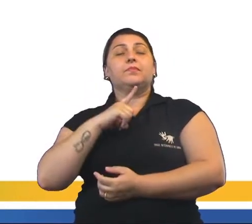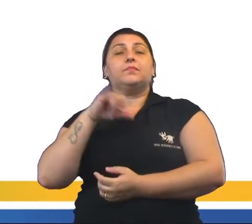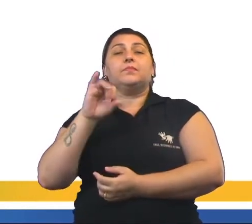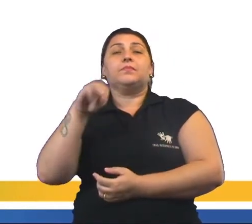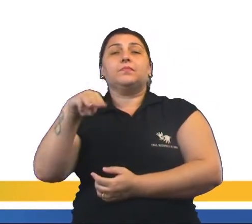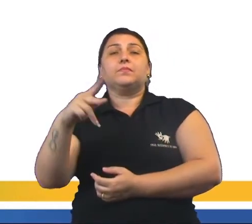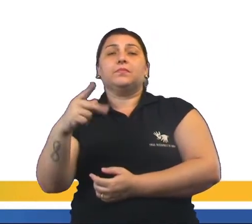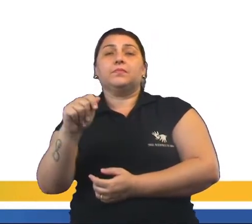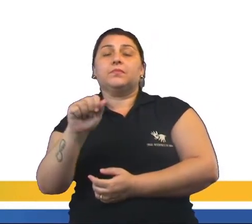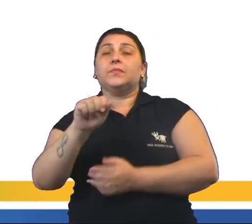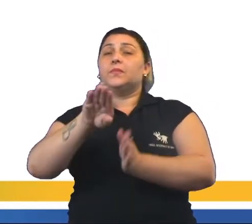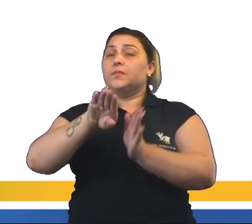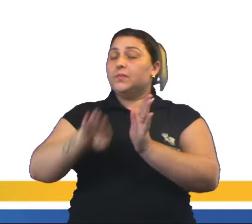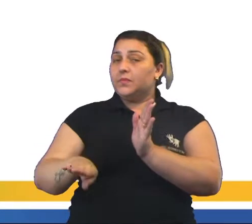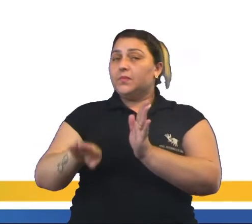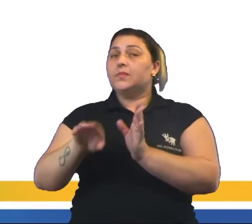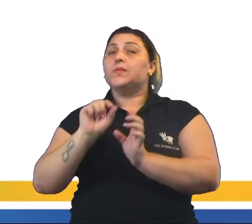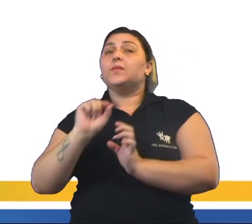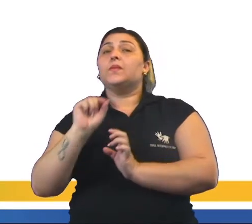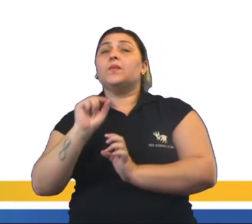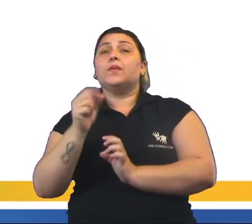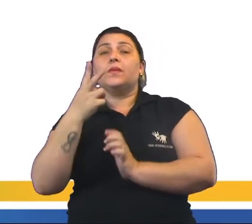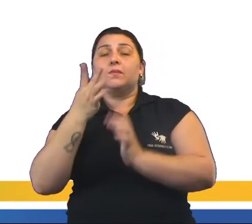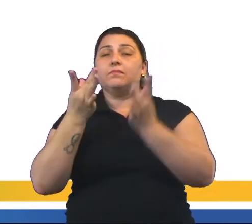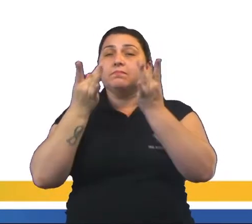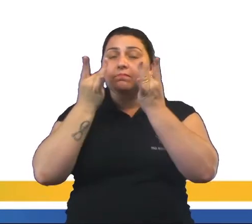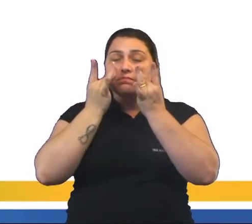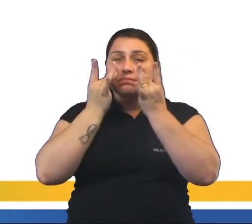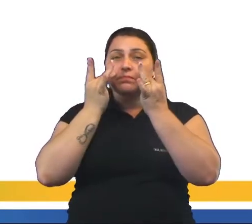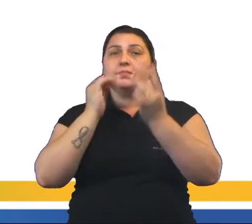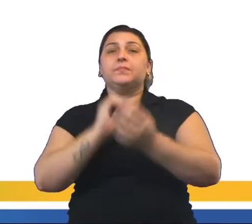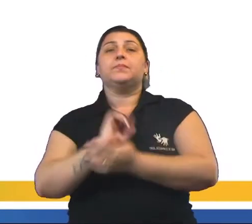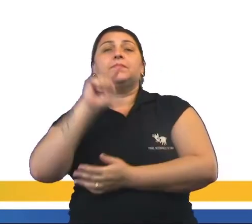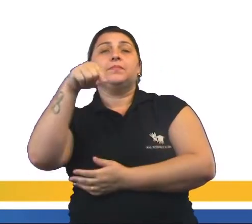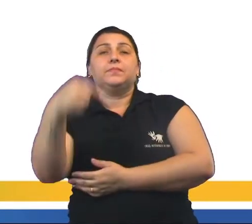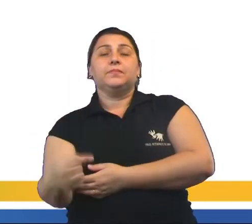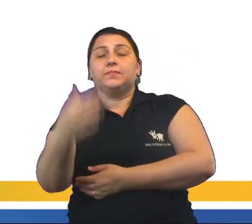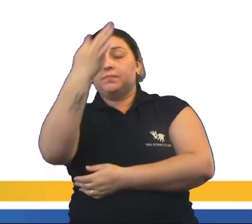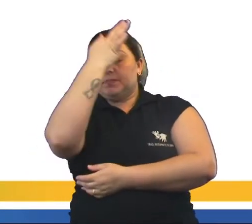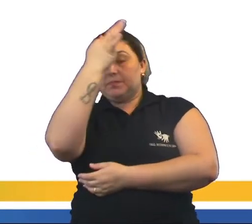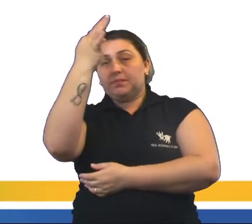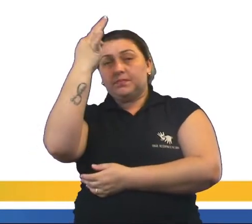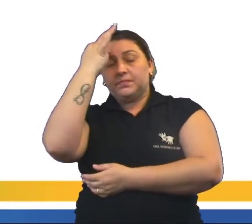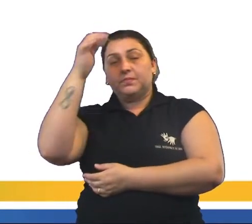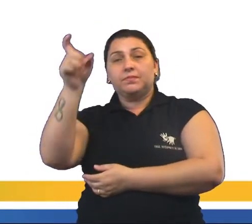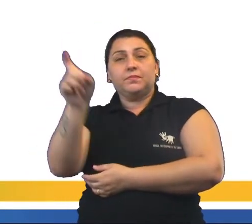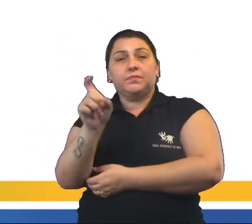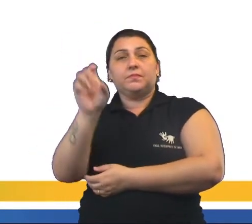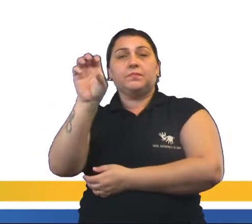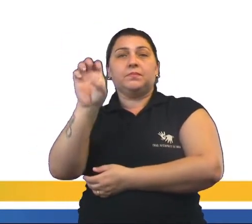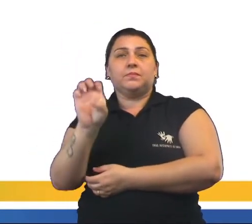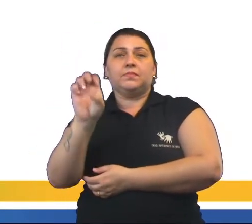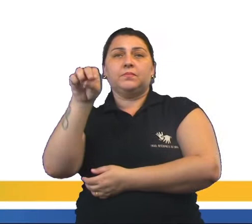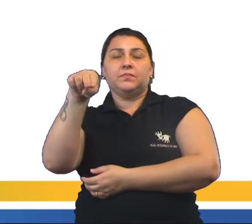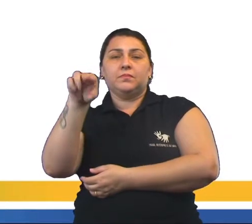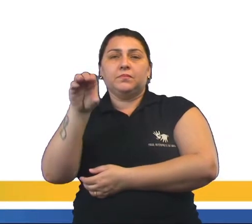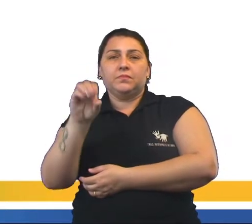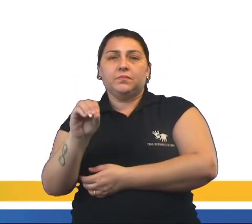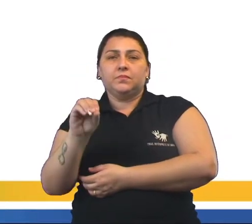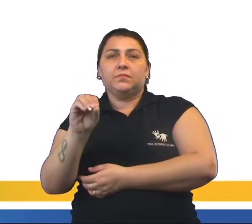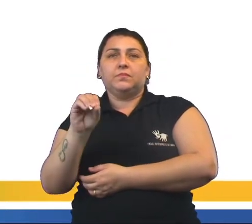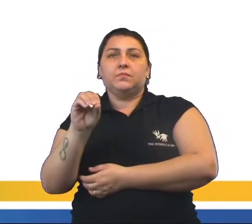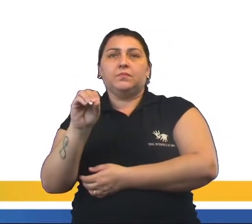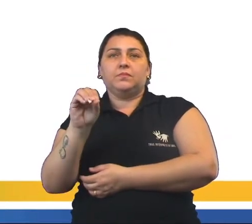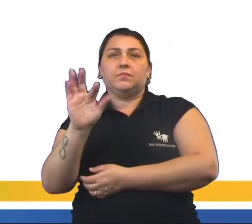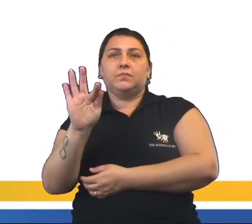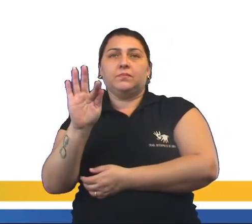de tirar os elementos míticos. E o próximo filósofo, historiador que temos